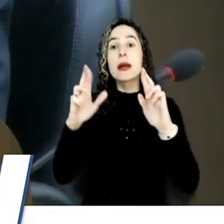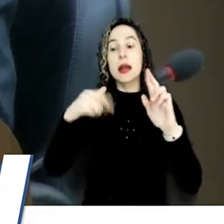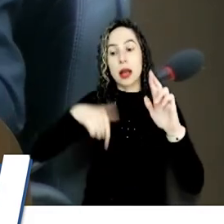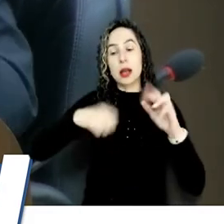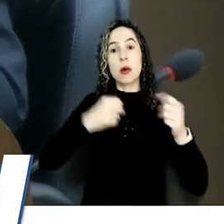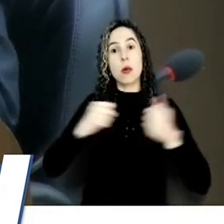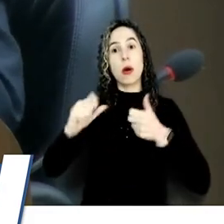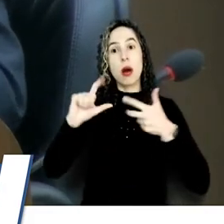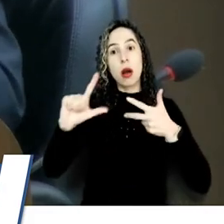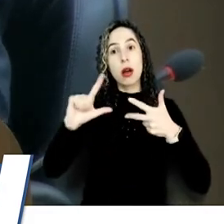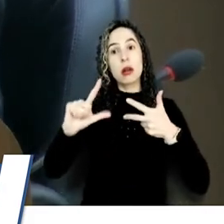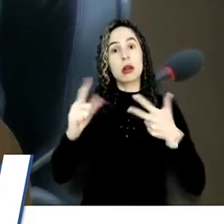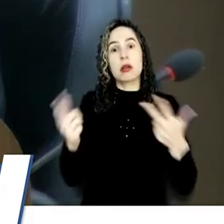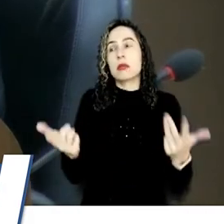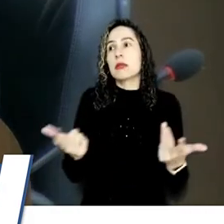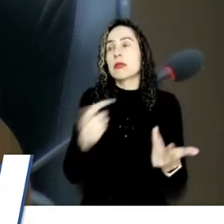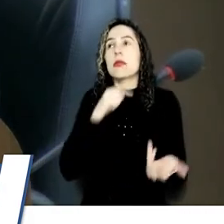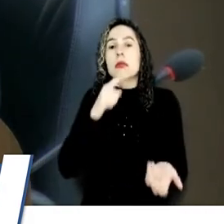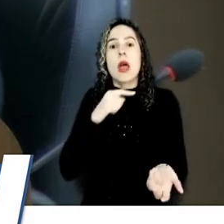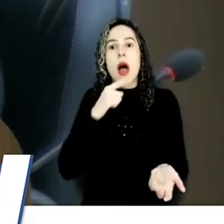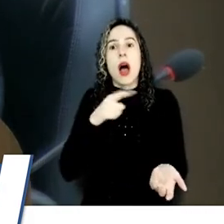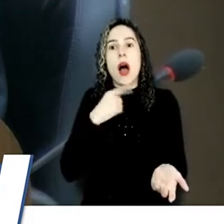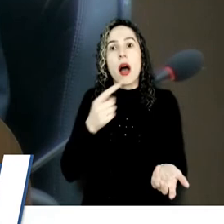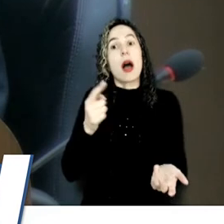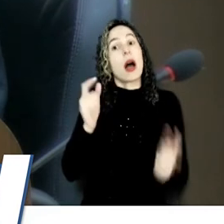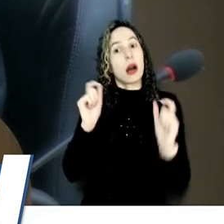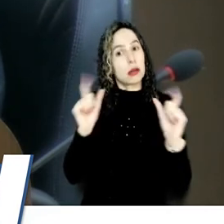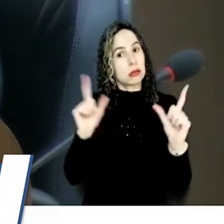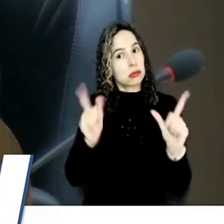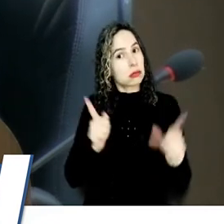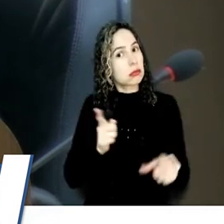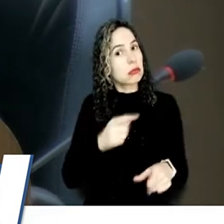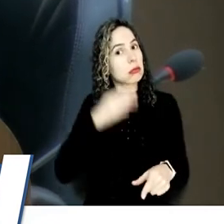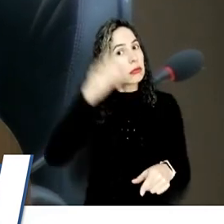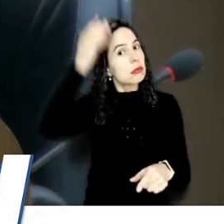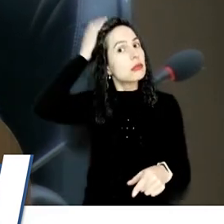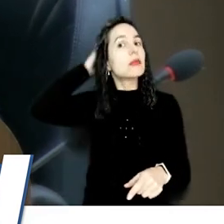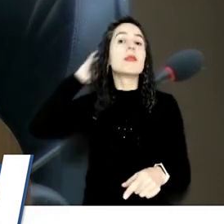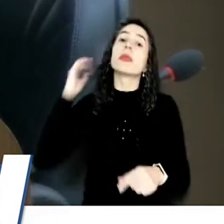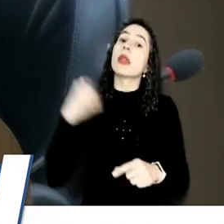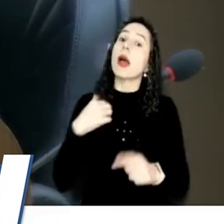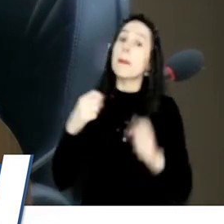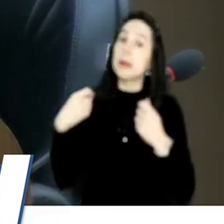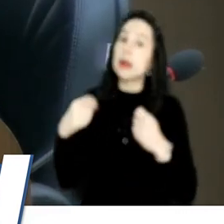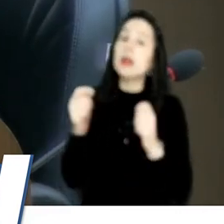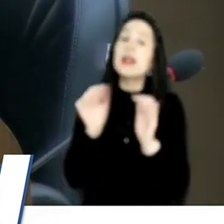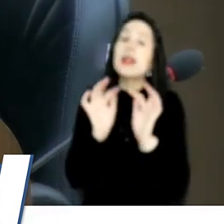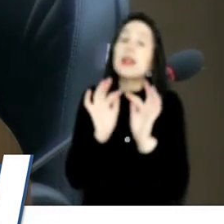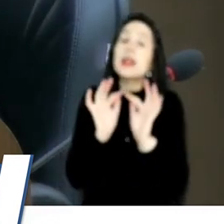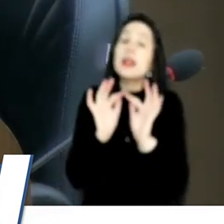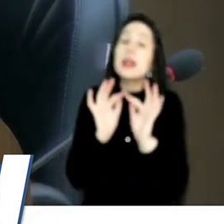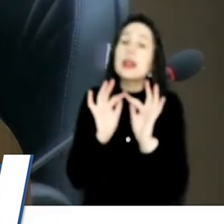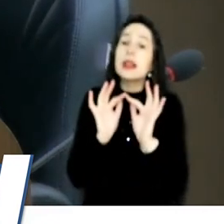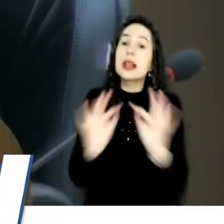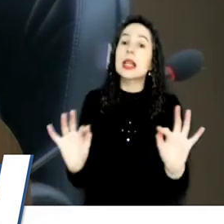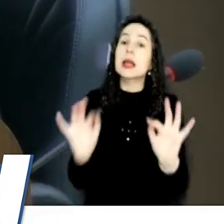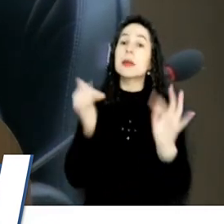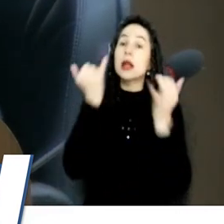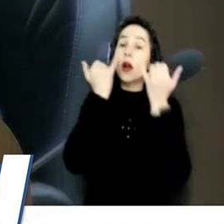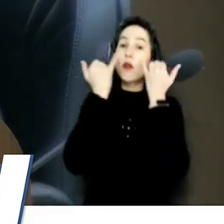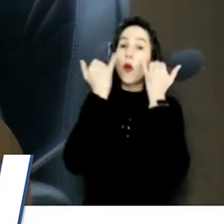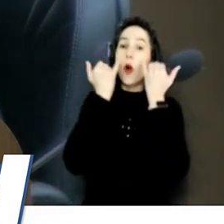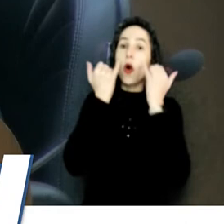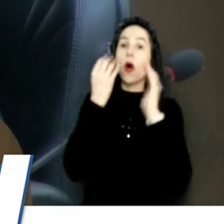aqui. Então não dá mais, fica aí um alerta. Não custa colocar as informações adequadas